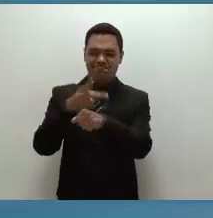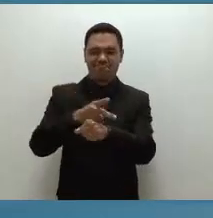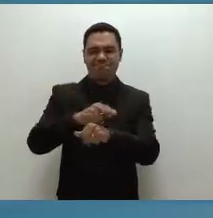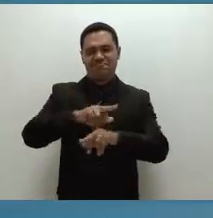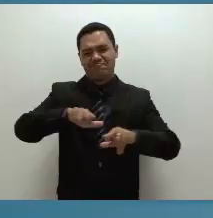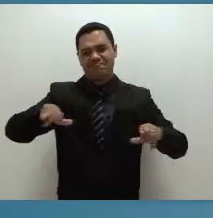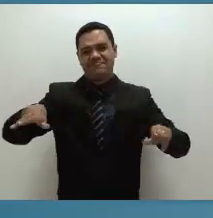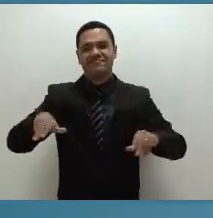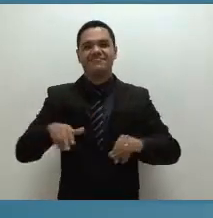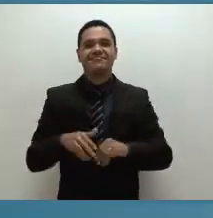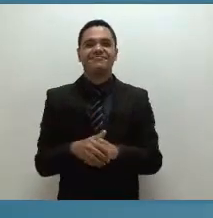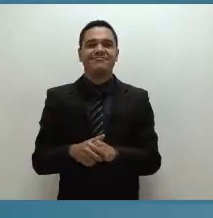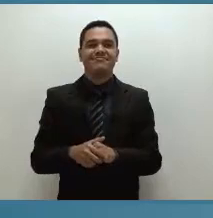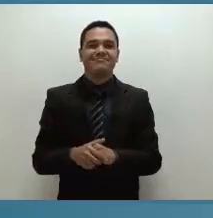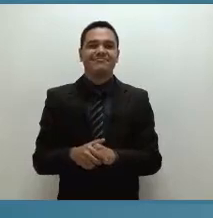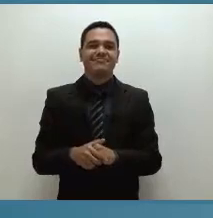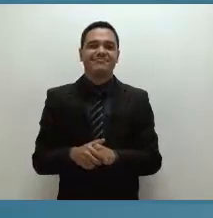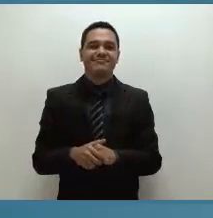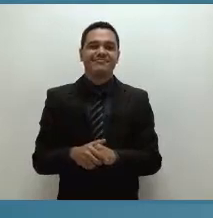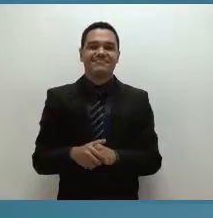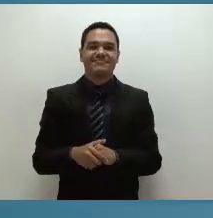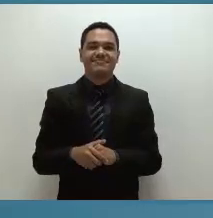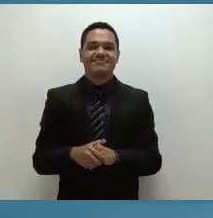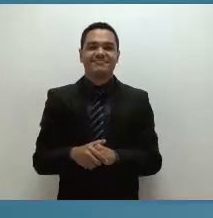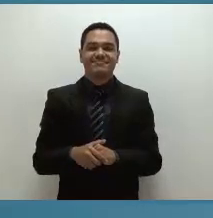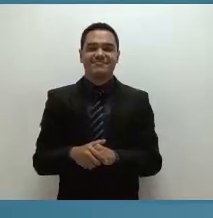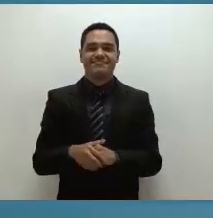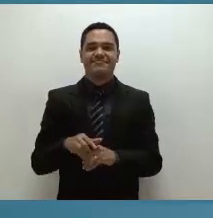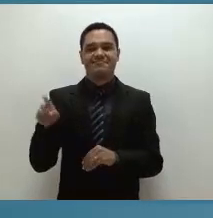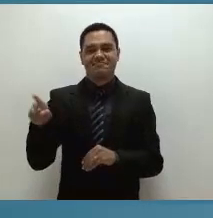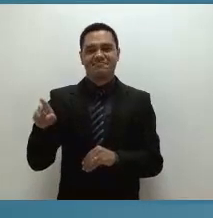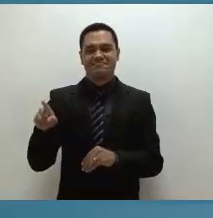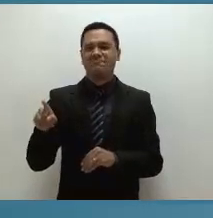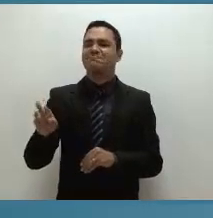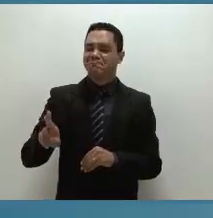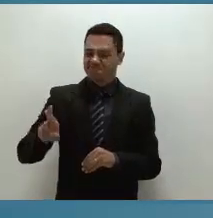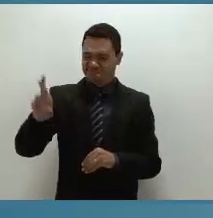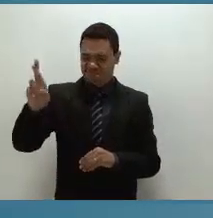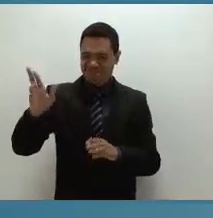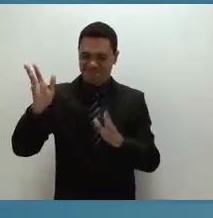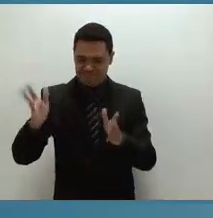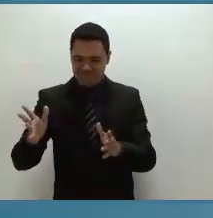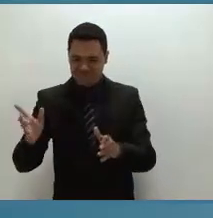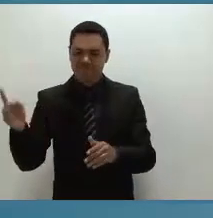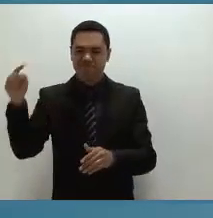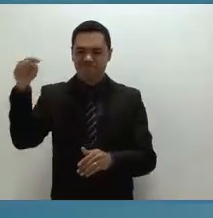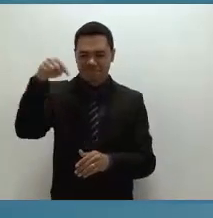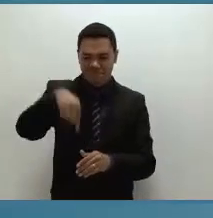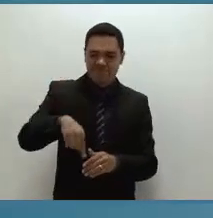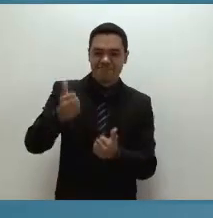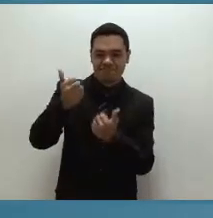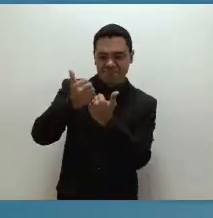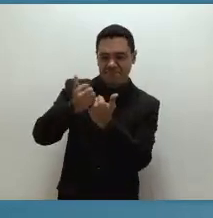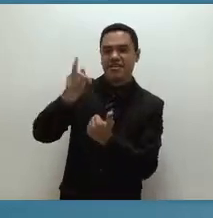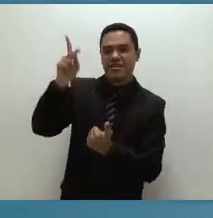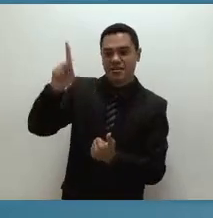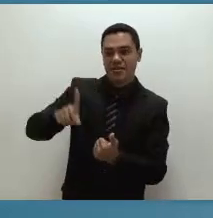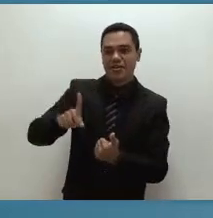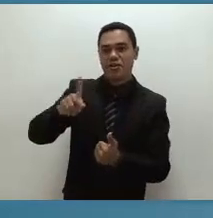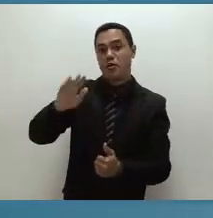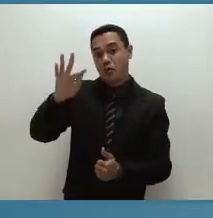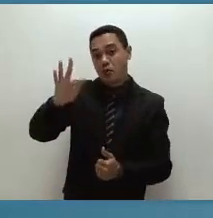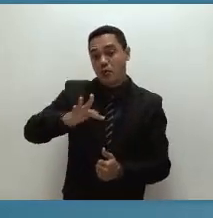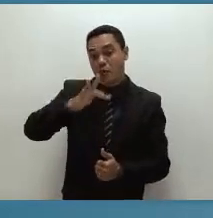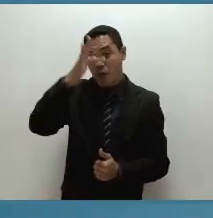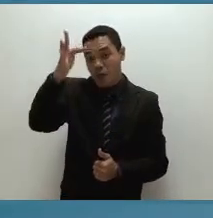Justiça. É, está quase para agora. Passou por lá, está por aqui agora, para ser presidente. Vai ser presidente do Tribunal, porque a ordem da